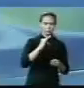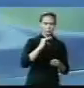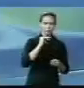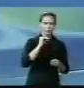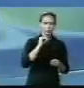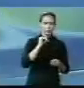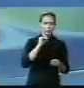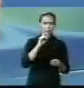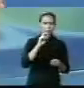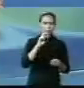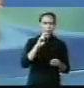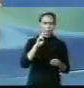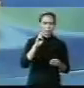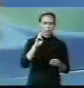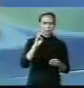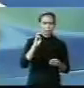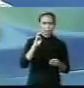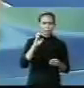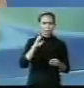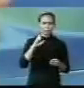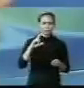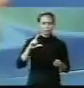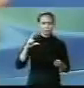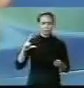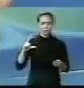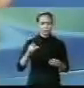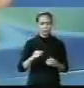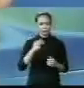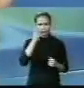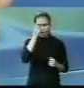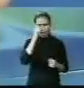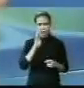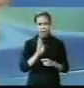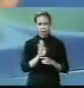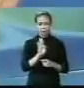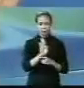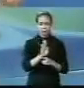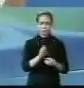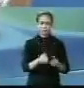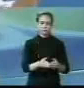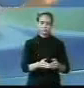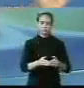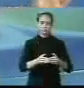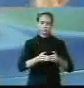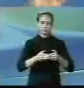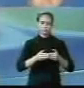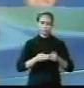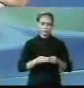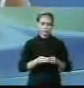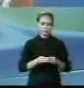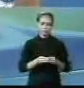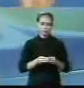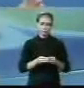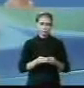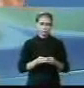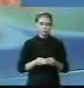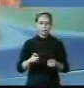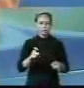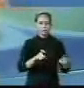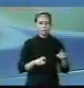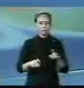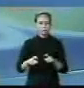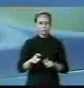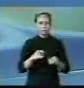firewall aí para proteger ainda as minhas requisições, o meu servidor de proxy e os meus computadores da